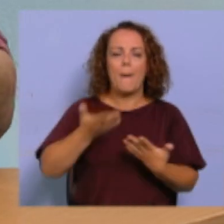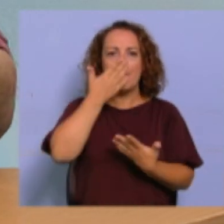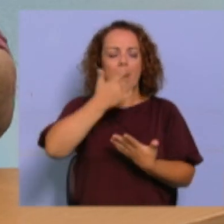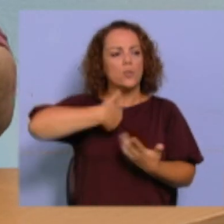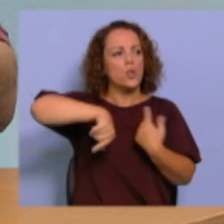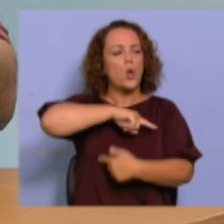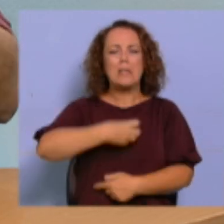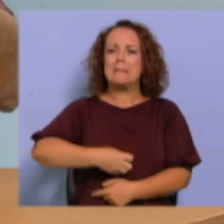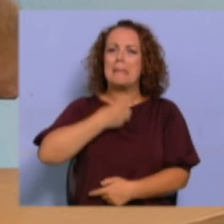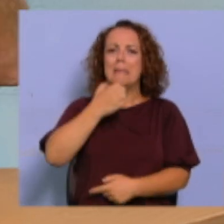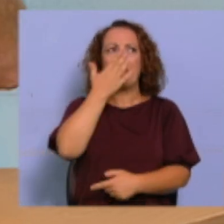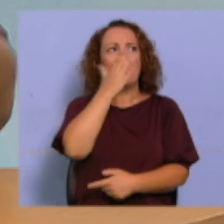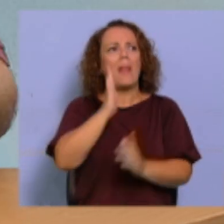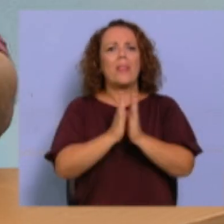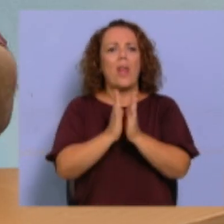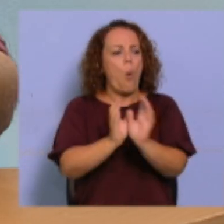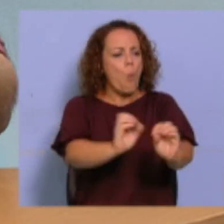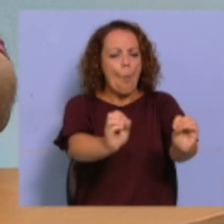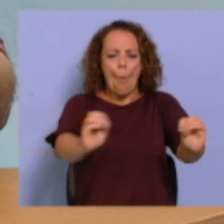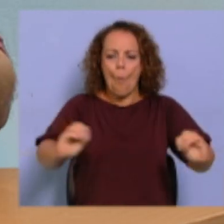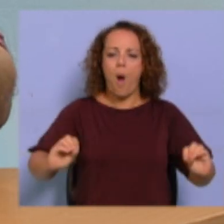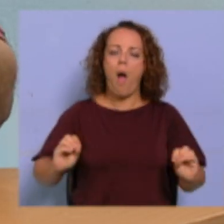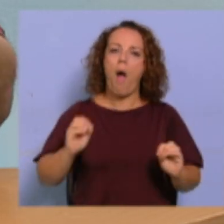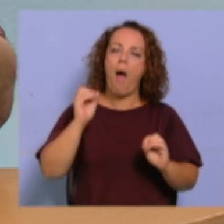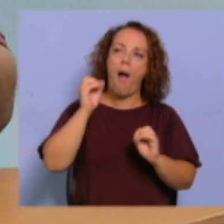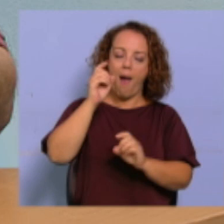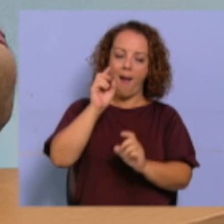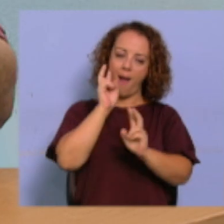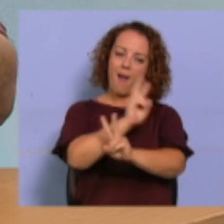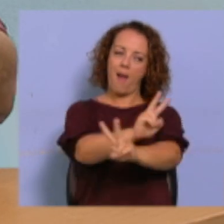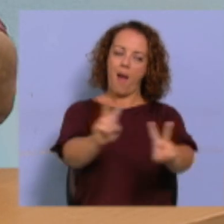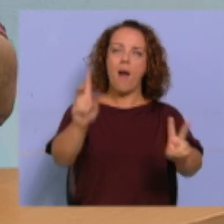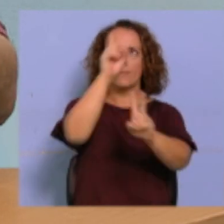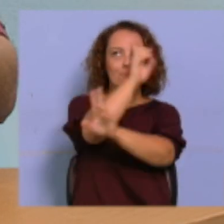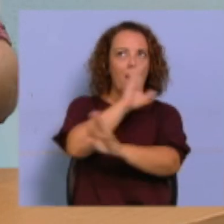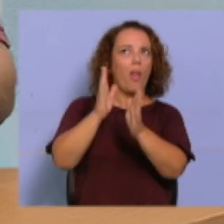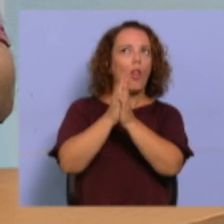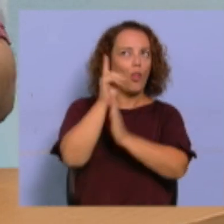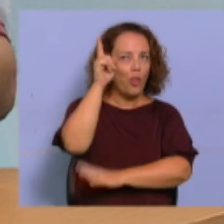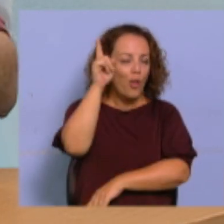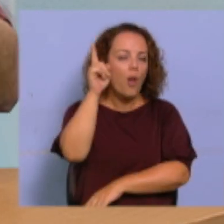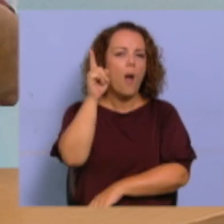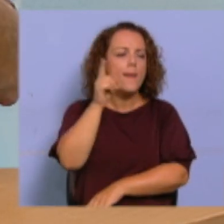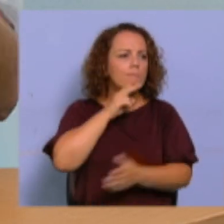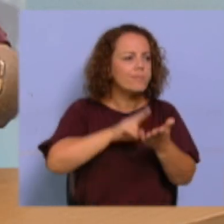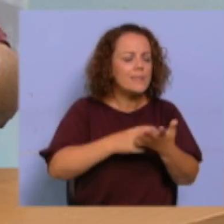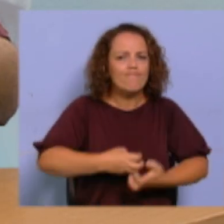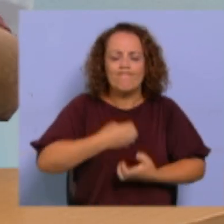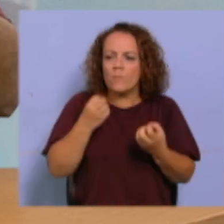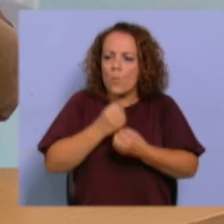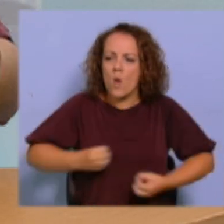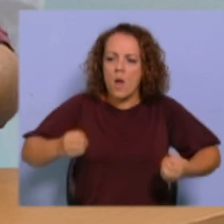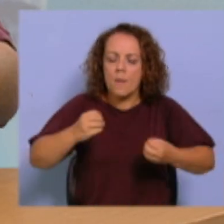presença de Deus, parece que não vemos a mão atuante de Deus. E então somos desafiados a, com